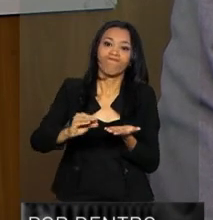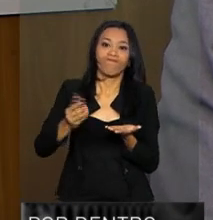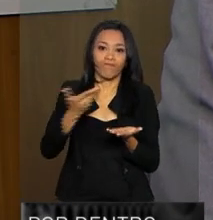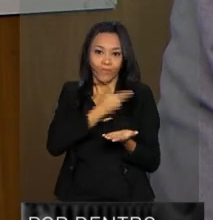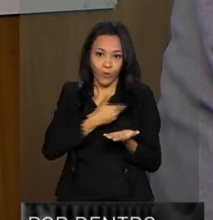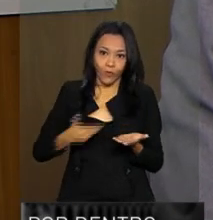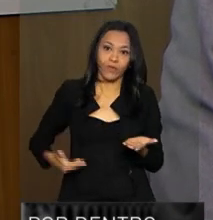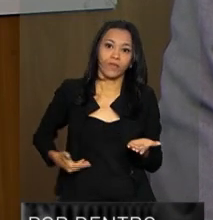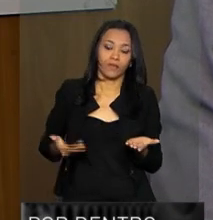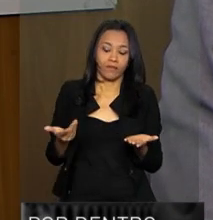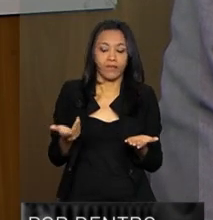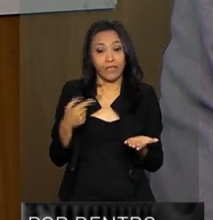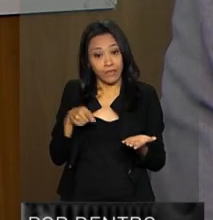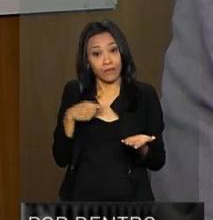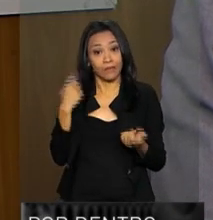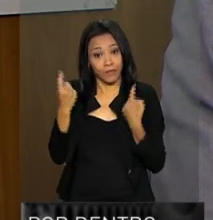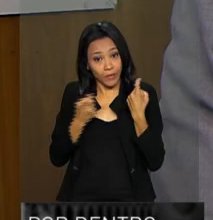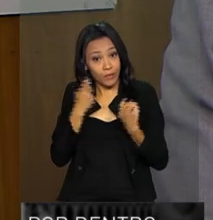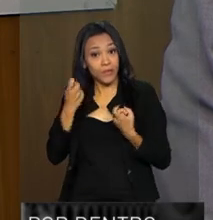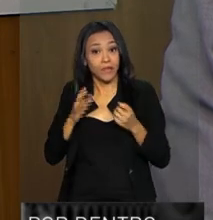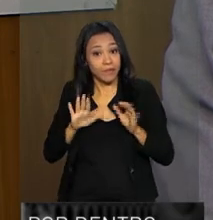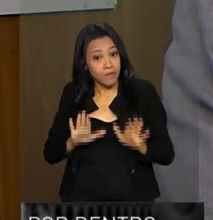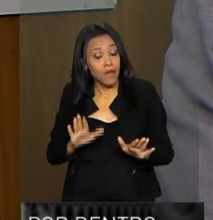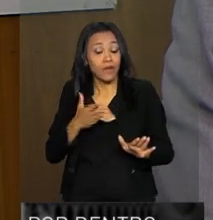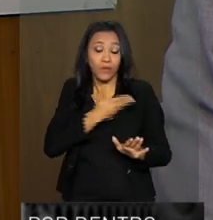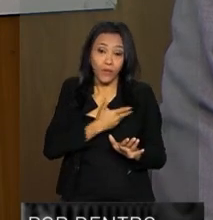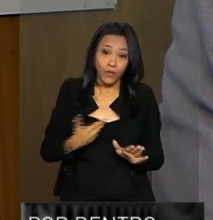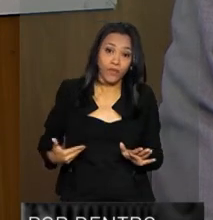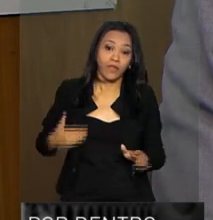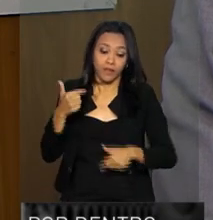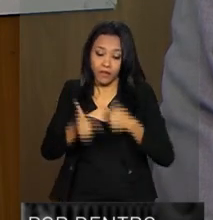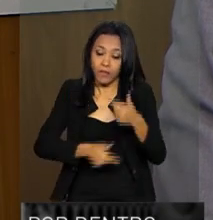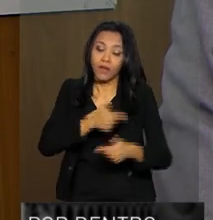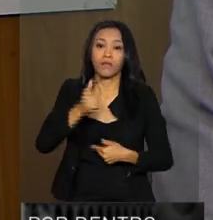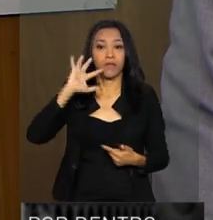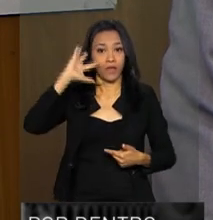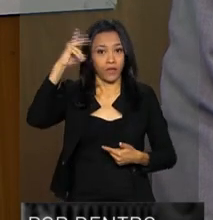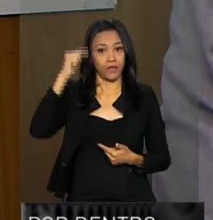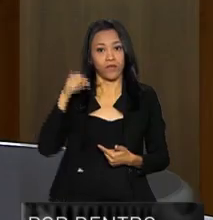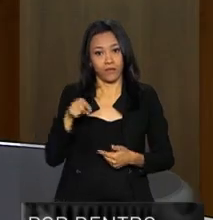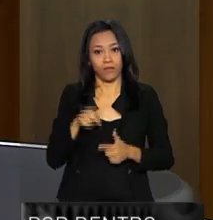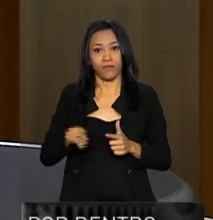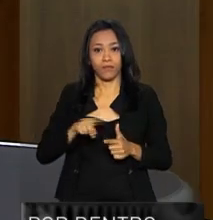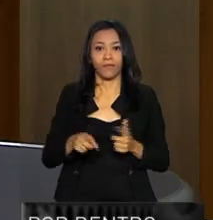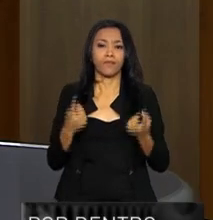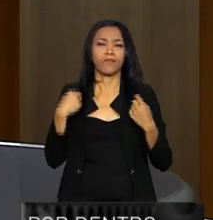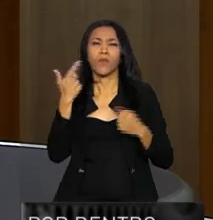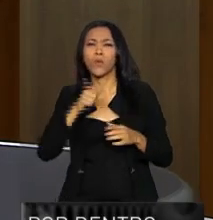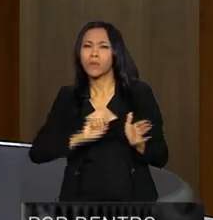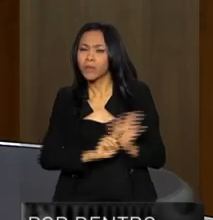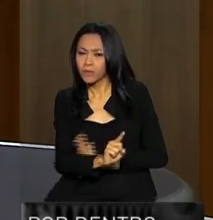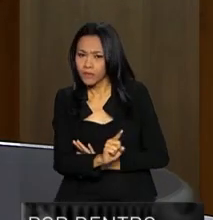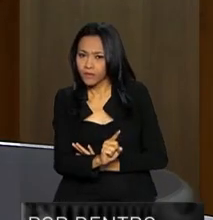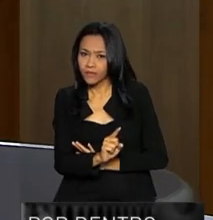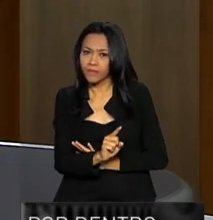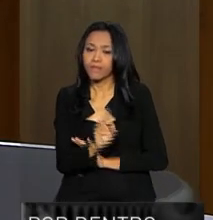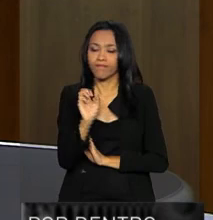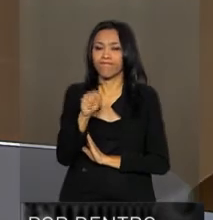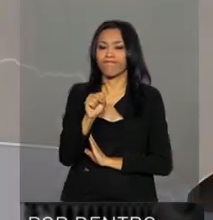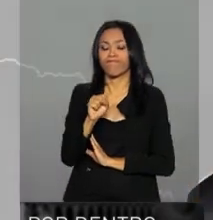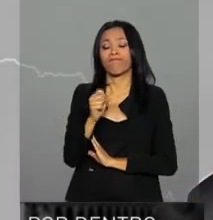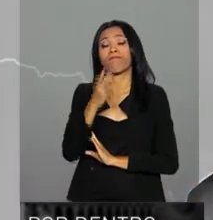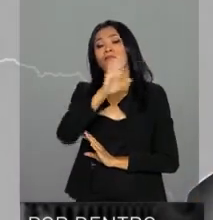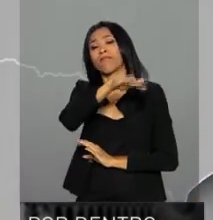governo isso é preocupante mas o governo está trabalhando para resolver essa questão patrick mais alguma pergunta sim no futuro